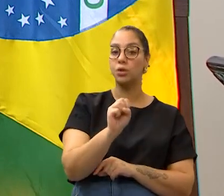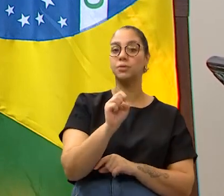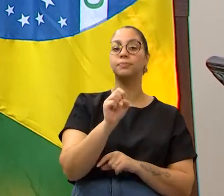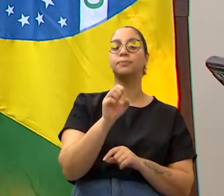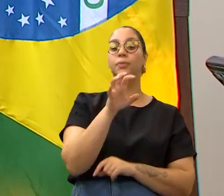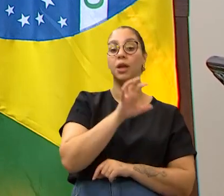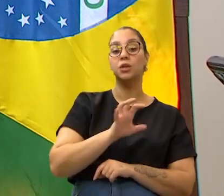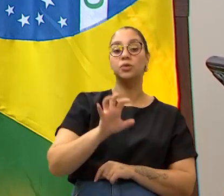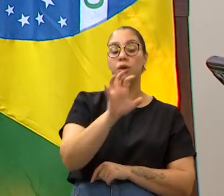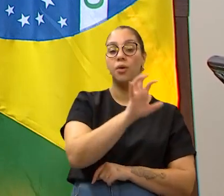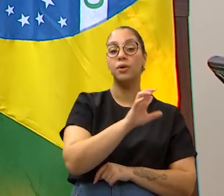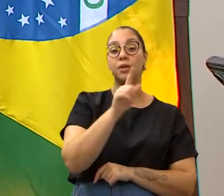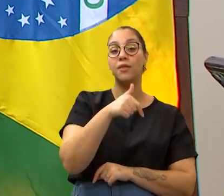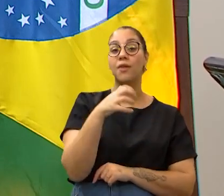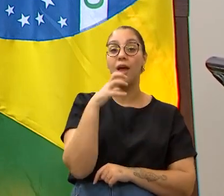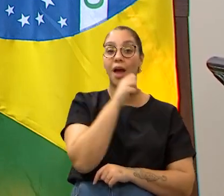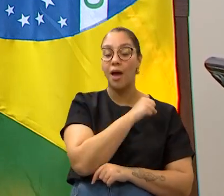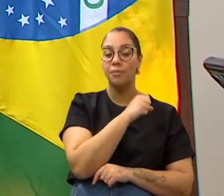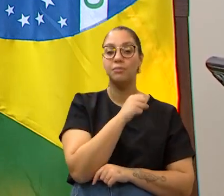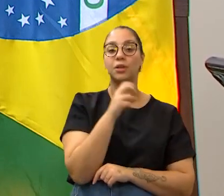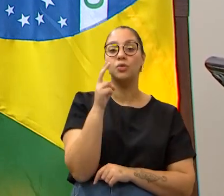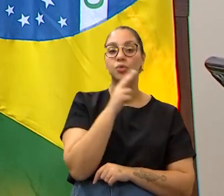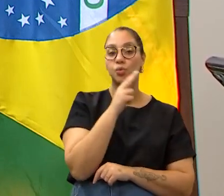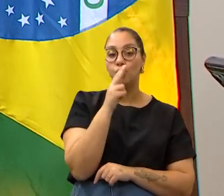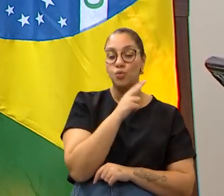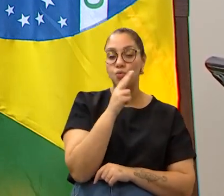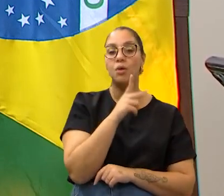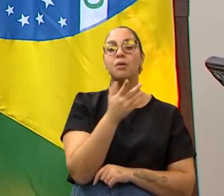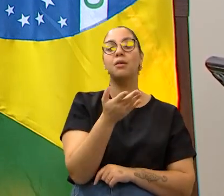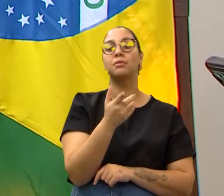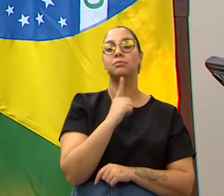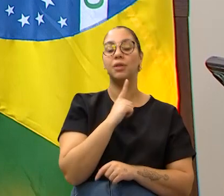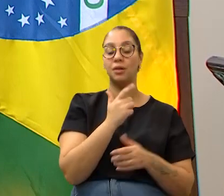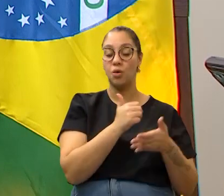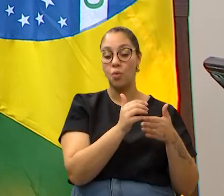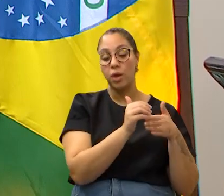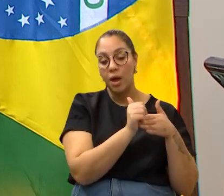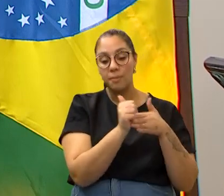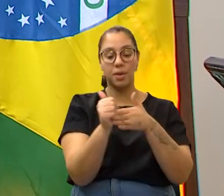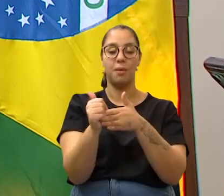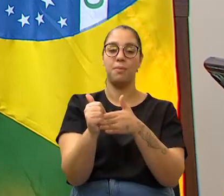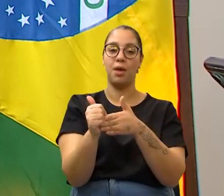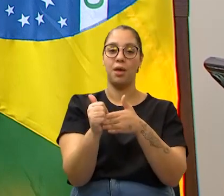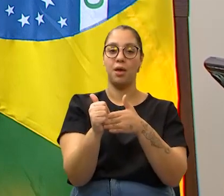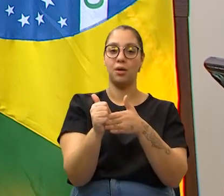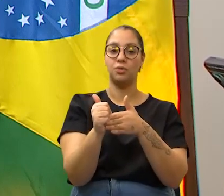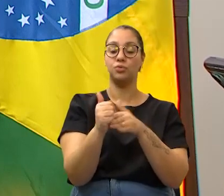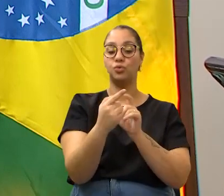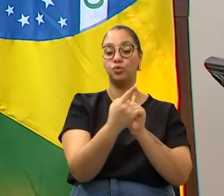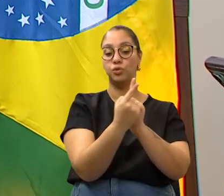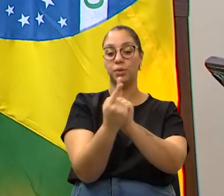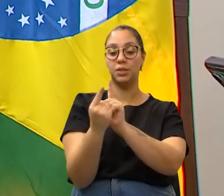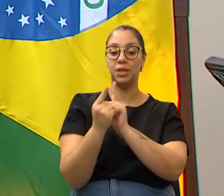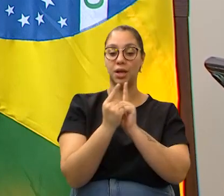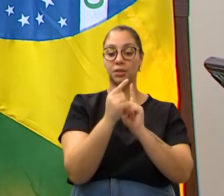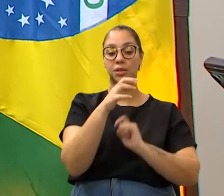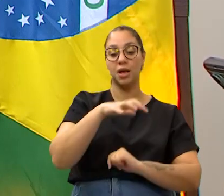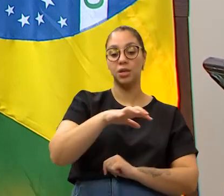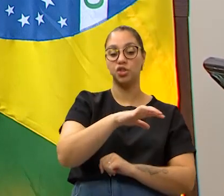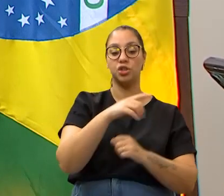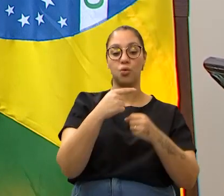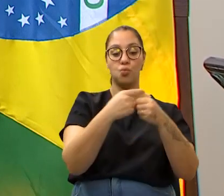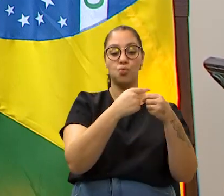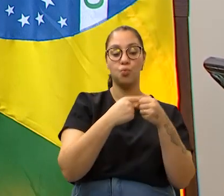que certamente vai agilizar, facilitar o encaminhamento dos pacientes da região de